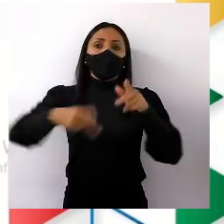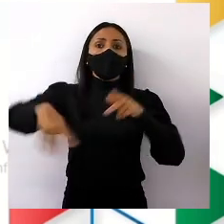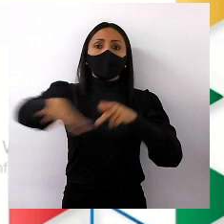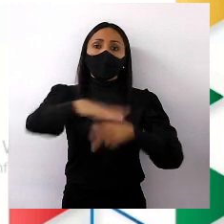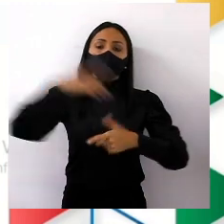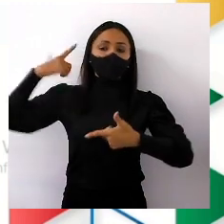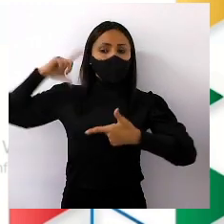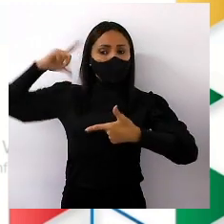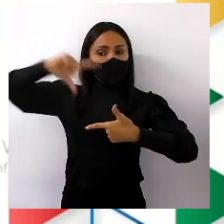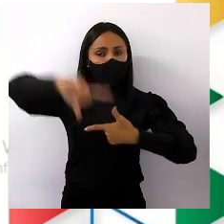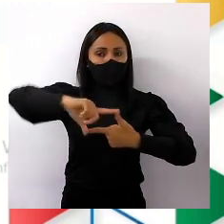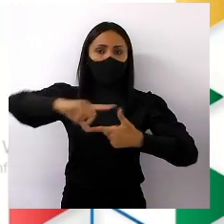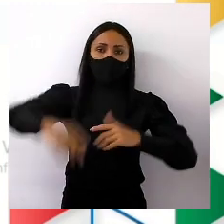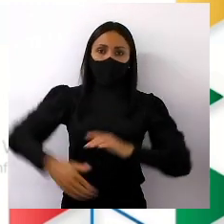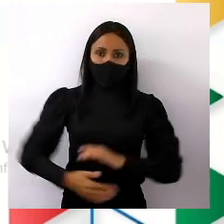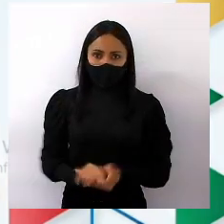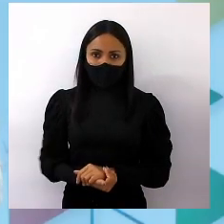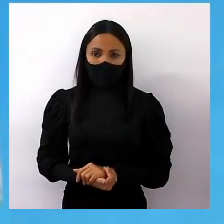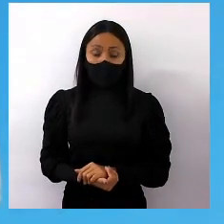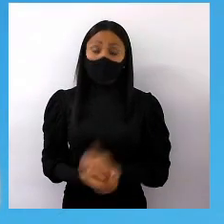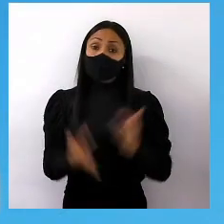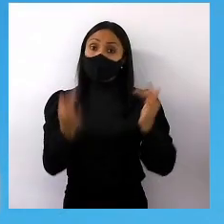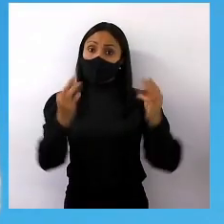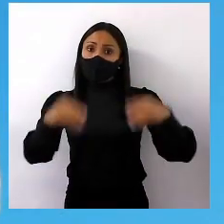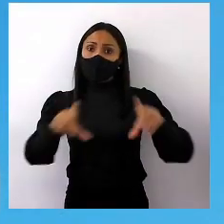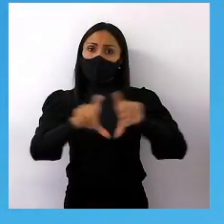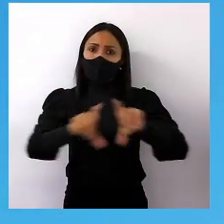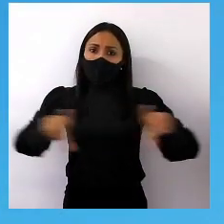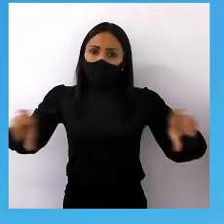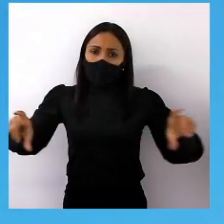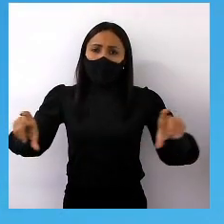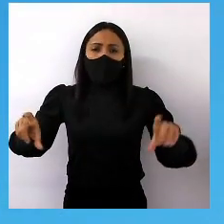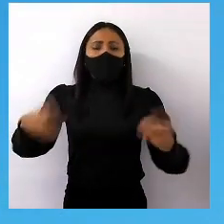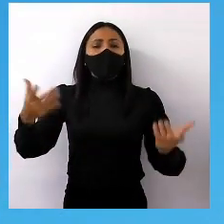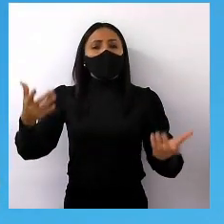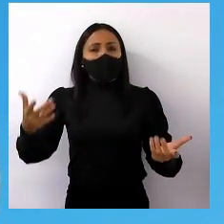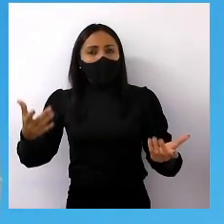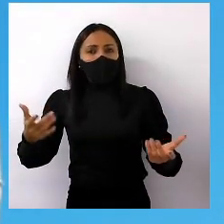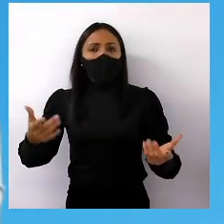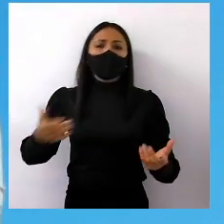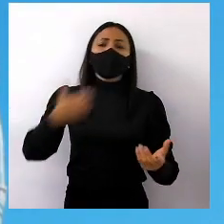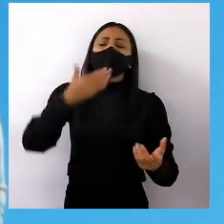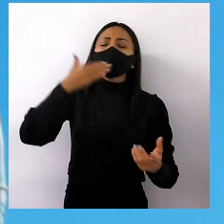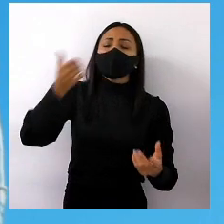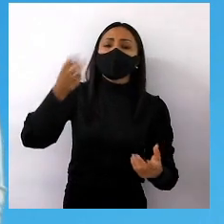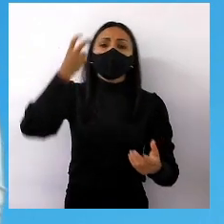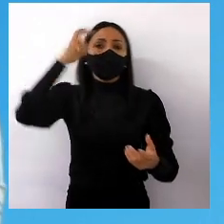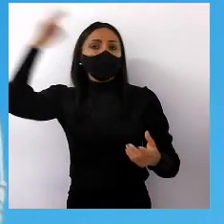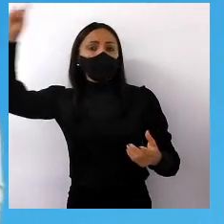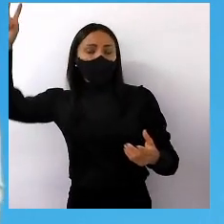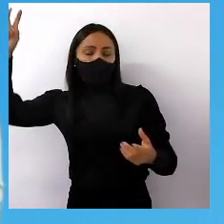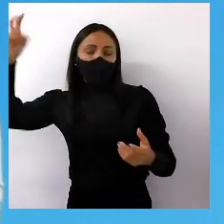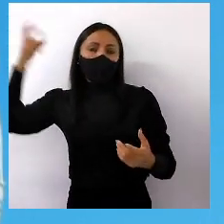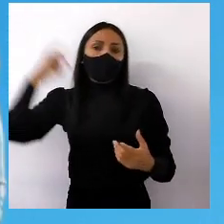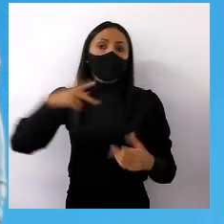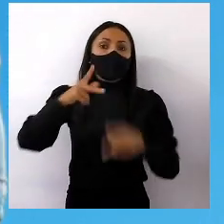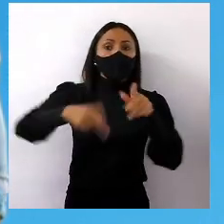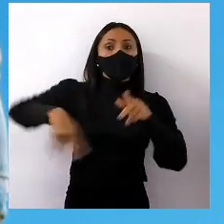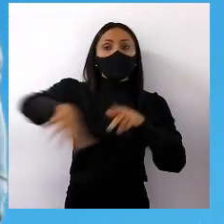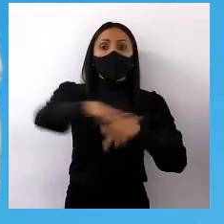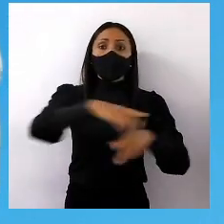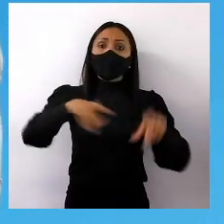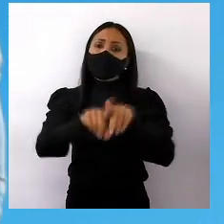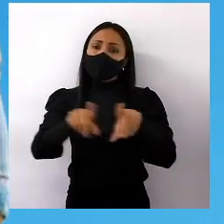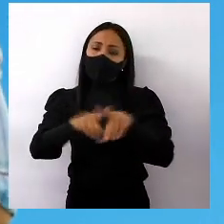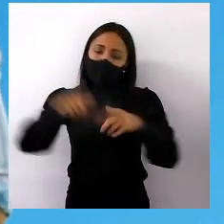tradição. Esse finalzinho aí, Pernambuco é tão rico em cultura e o povo deve ser rico também em tradição.